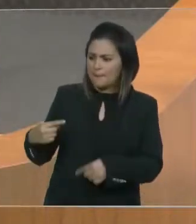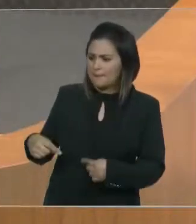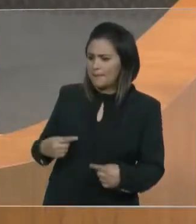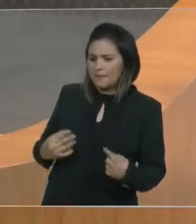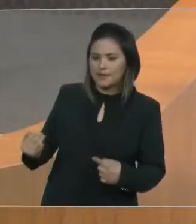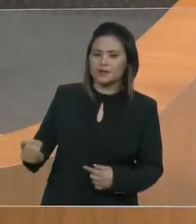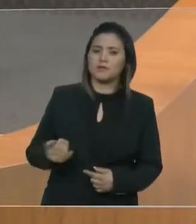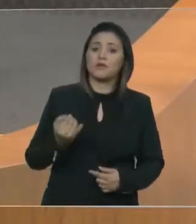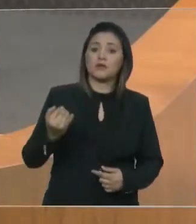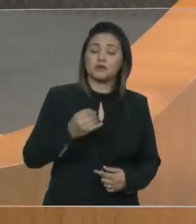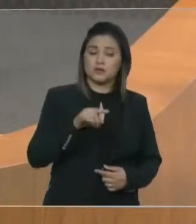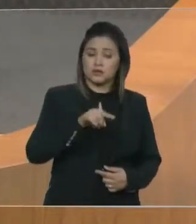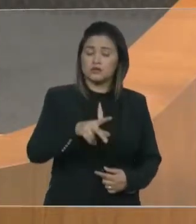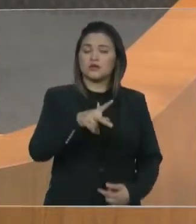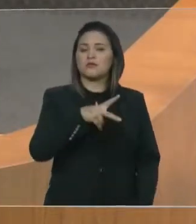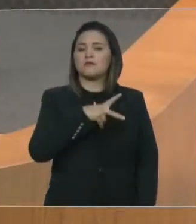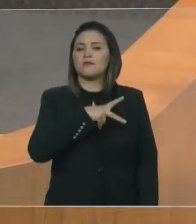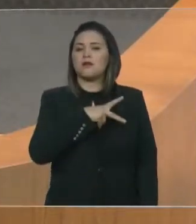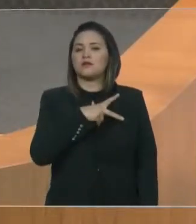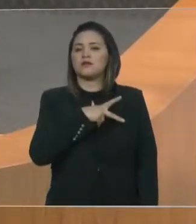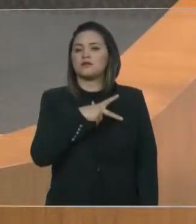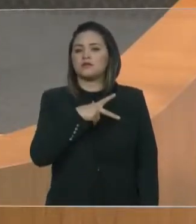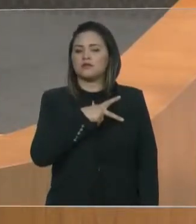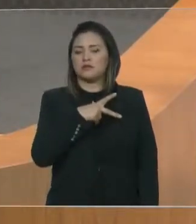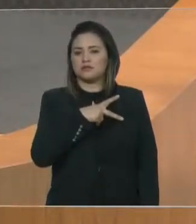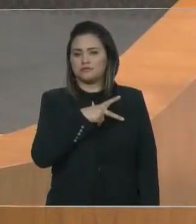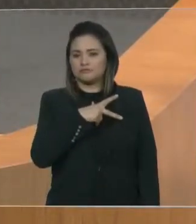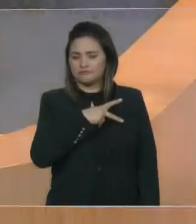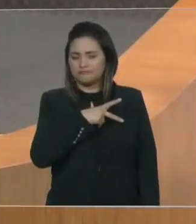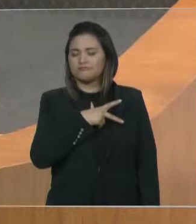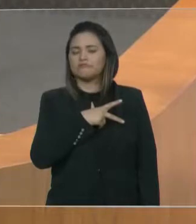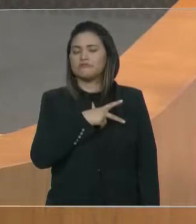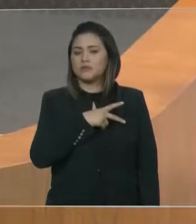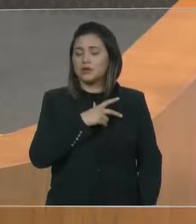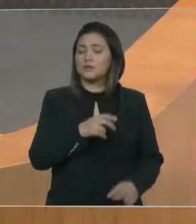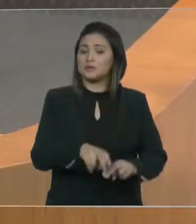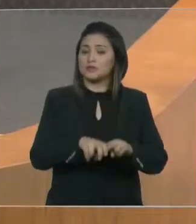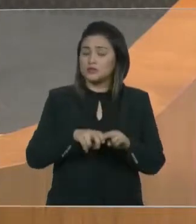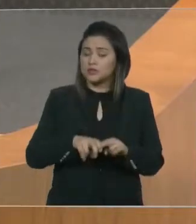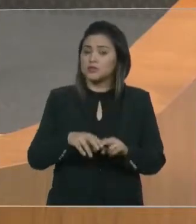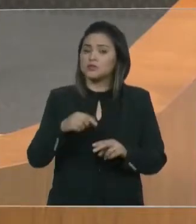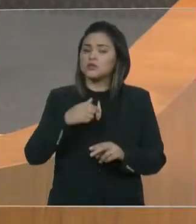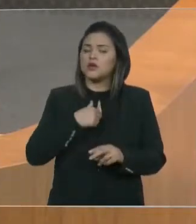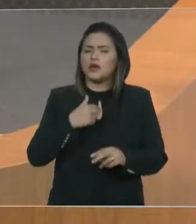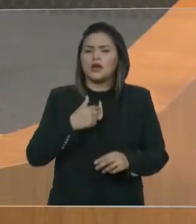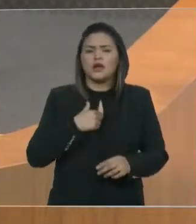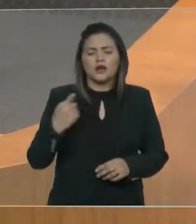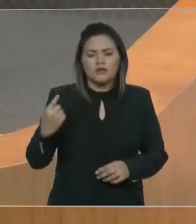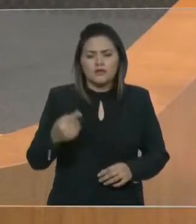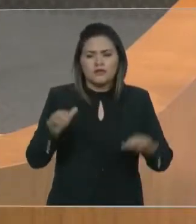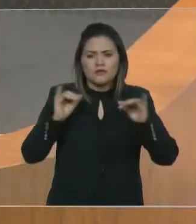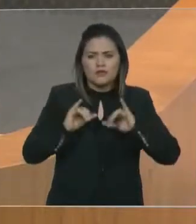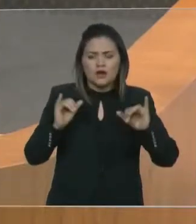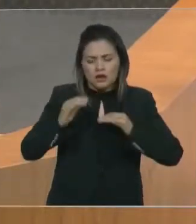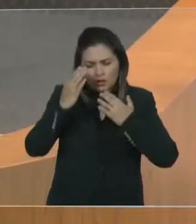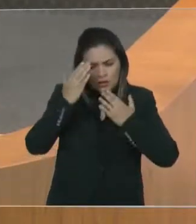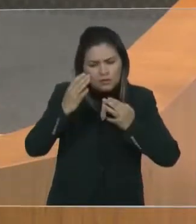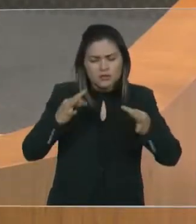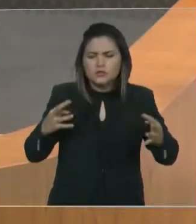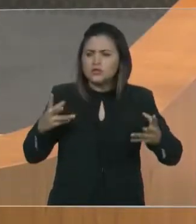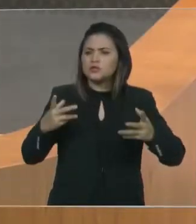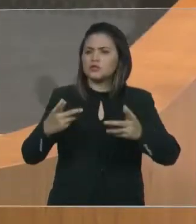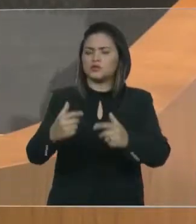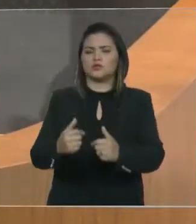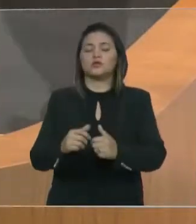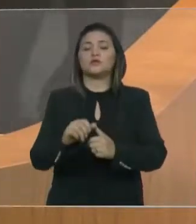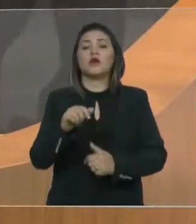Estado. E é por isso que eu vim aqui render a minha homenagem a todos os cerimonialistas, inclusive aqui na casa, em nome da